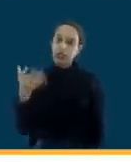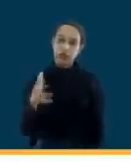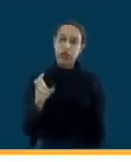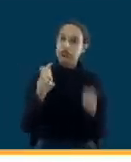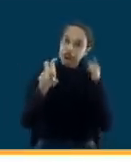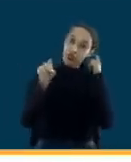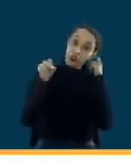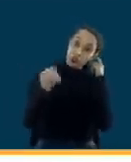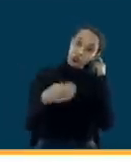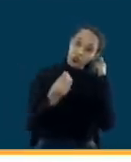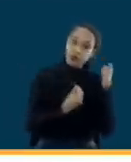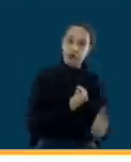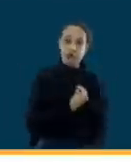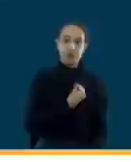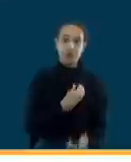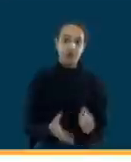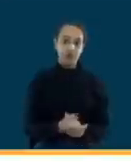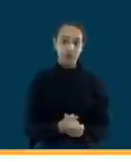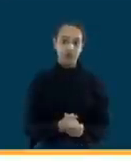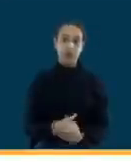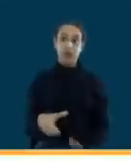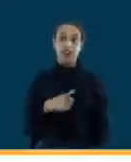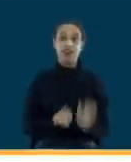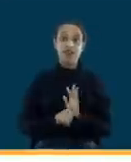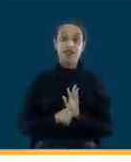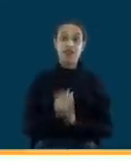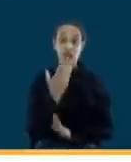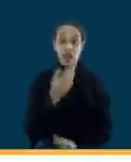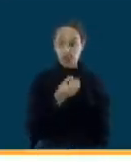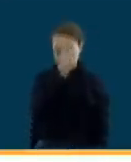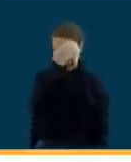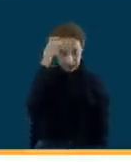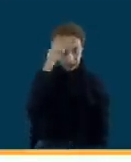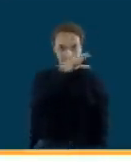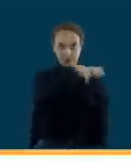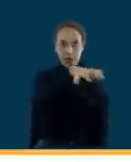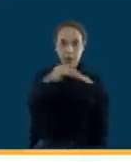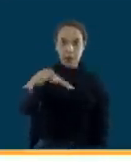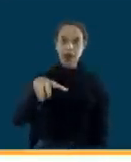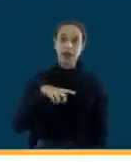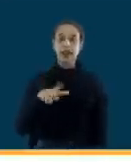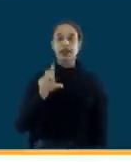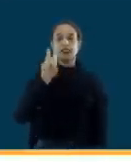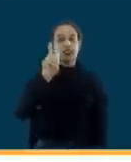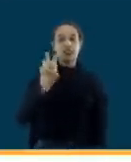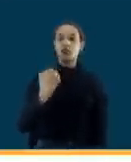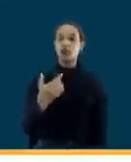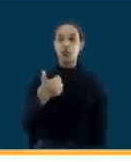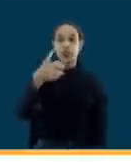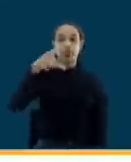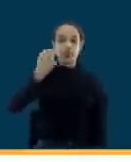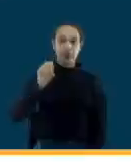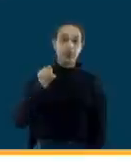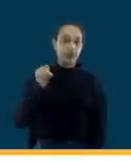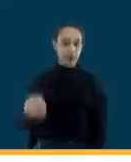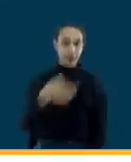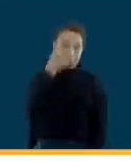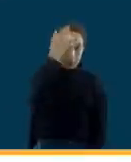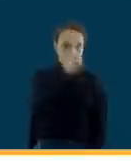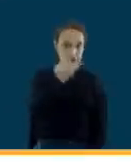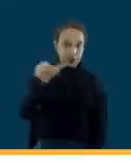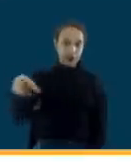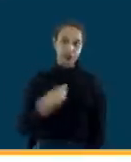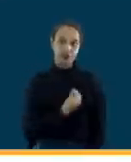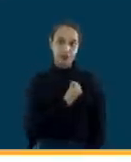temos centenas de municípios que têm 5 mil, 10 mil habitantes. Então, nós começamos olhando para, digamos assim,